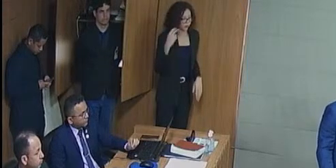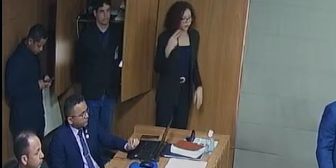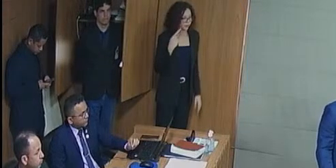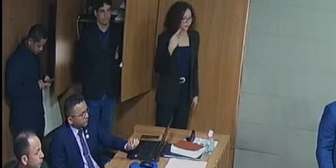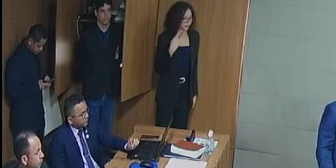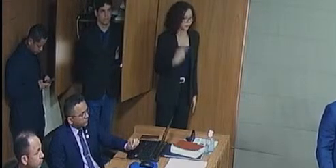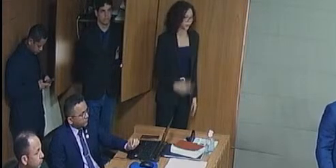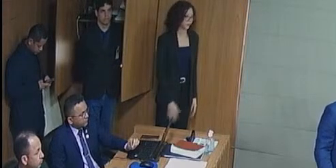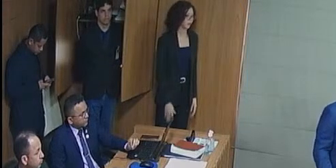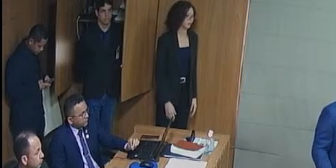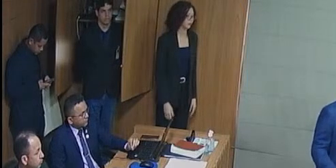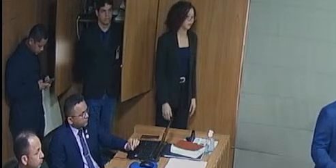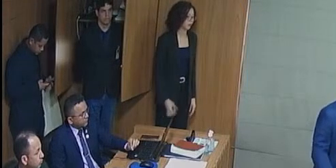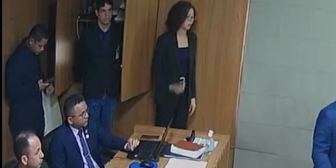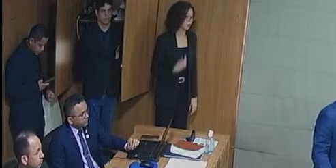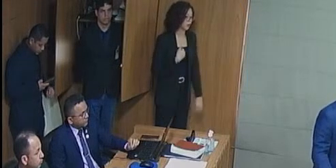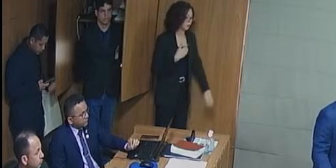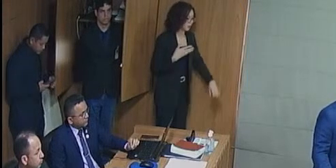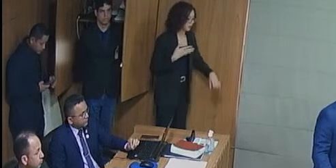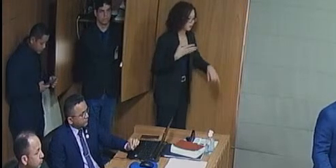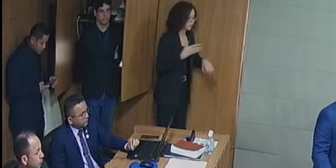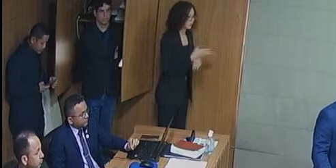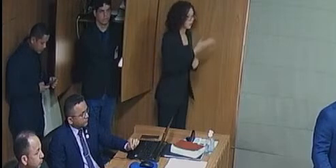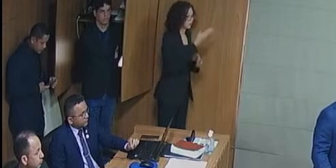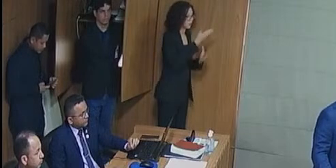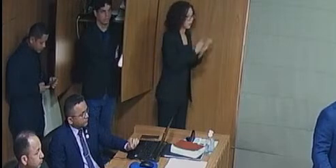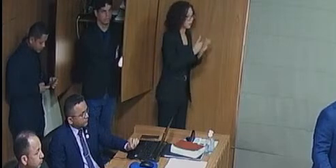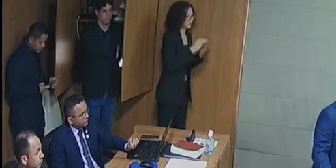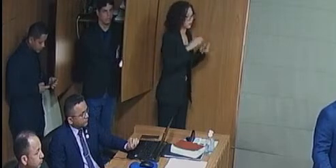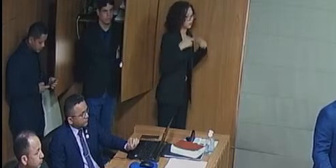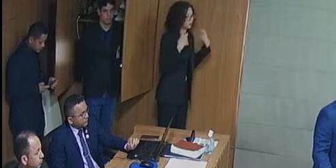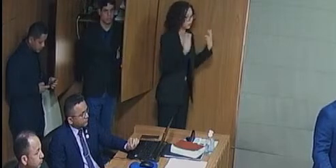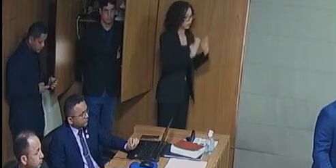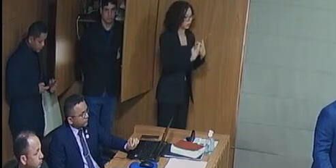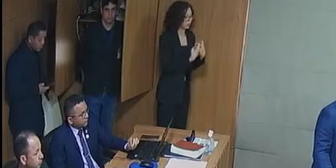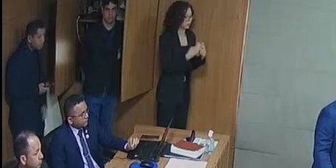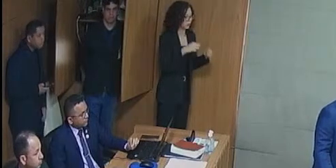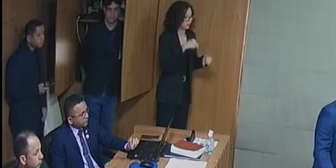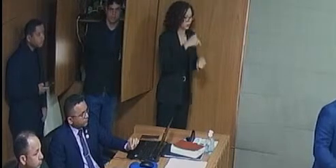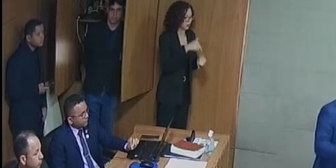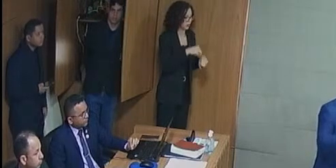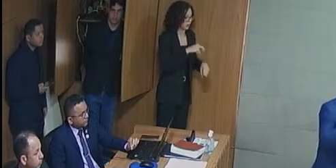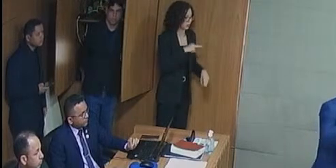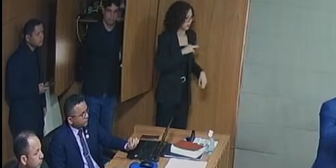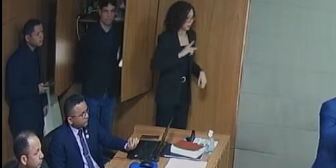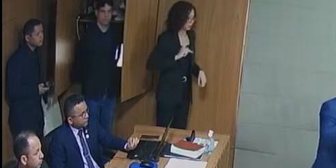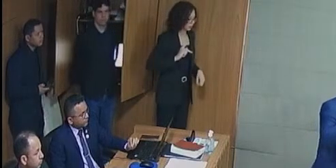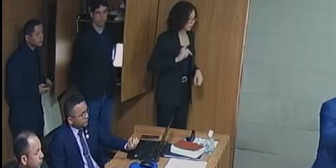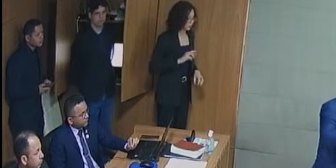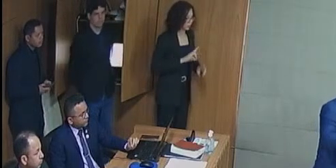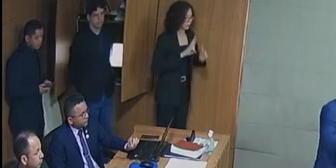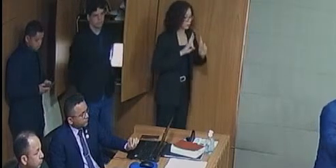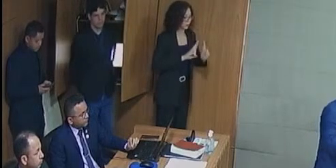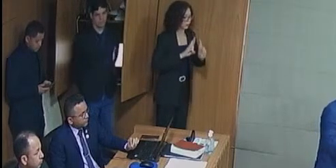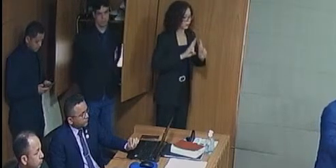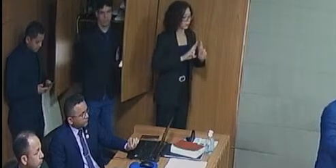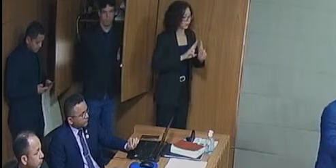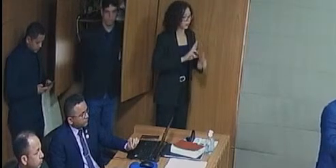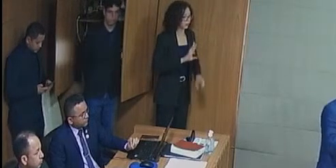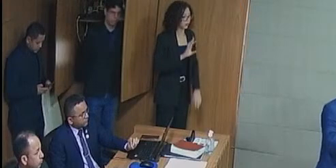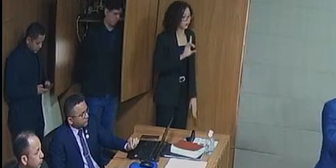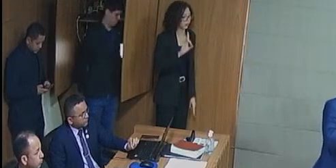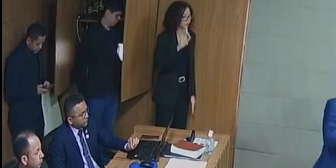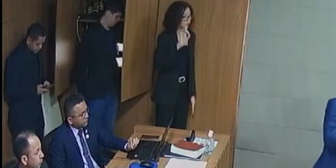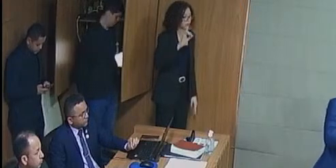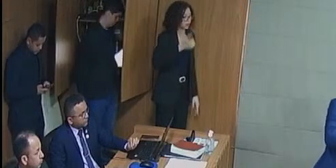Filho entrarei hoje com esta medida no Conselho Nacional do Ministério Público espero em Deus em